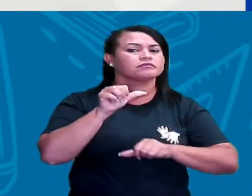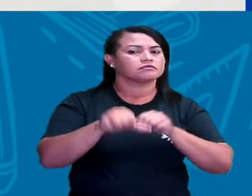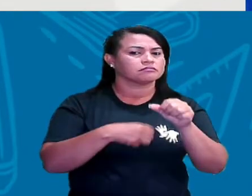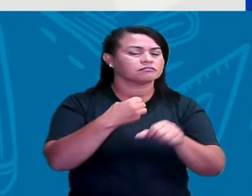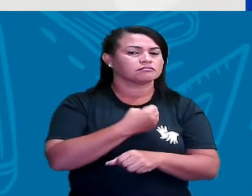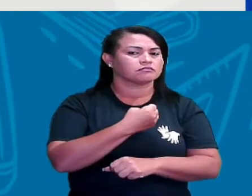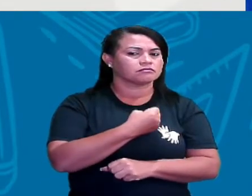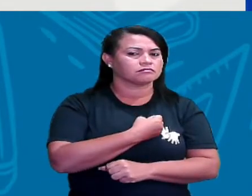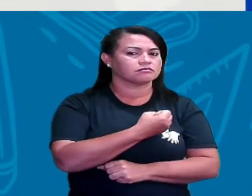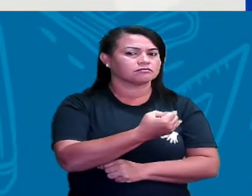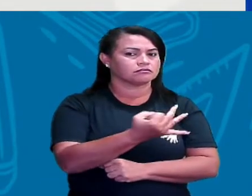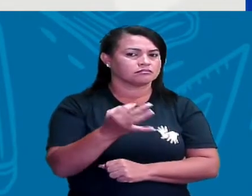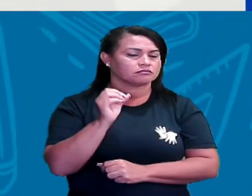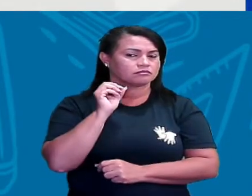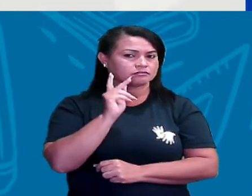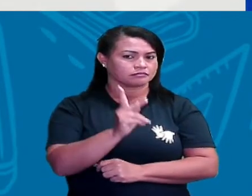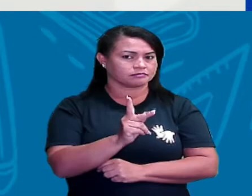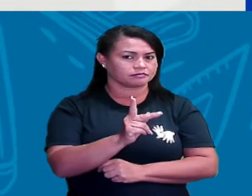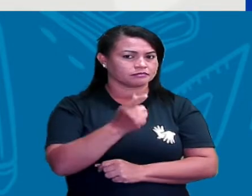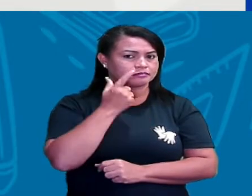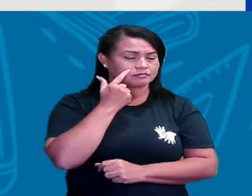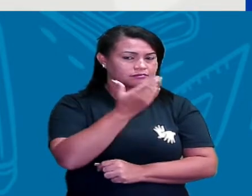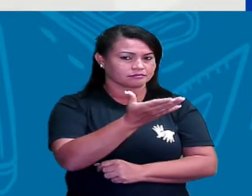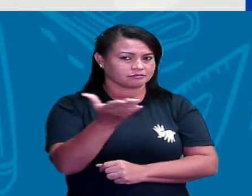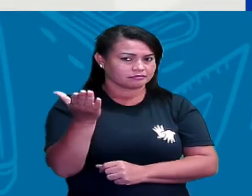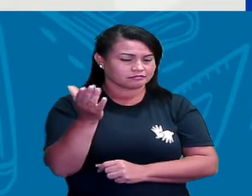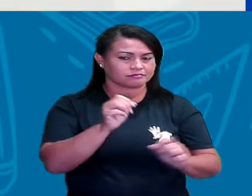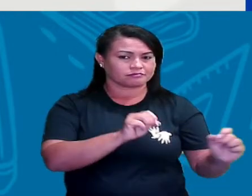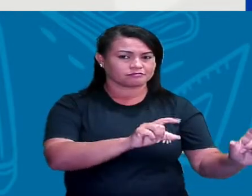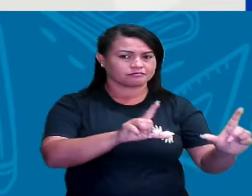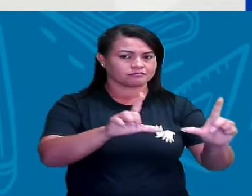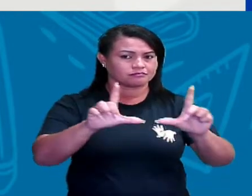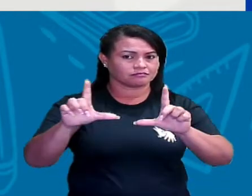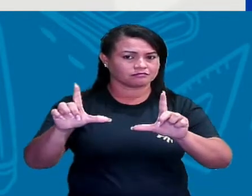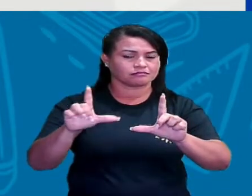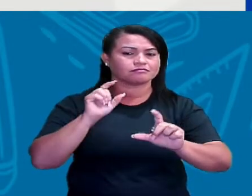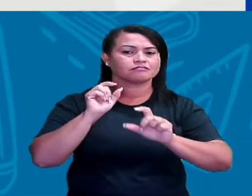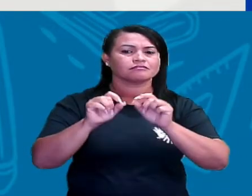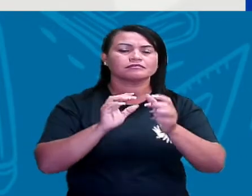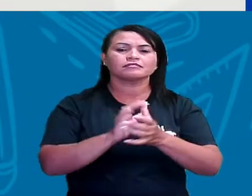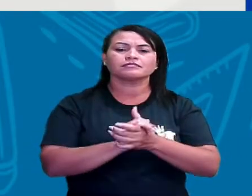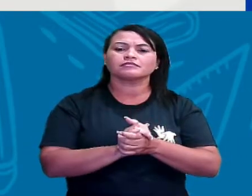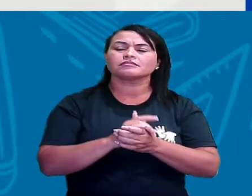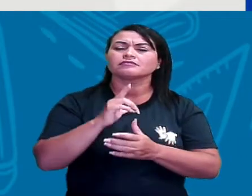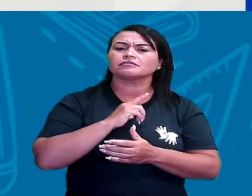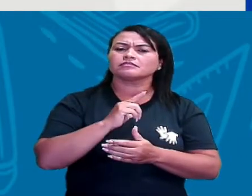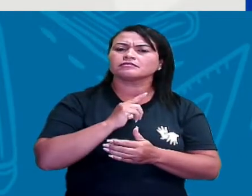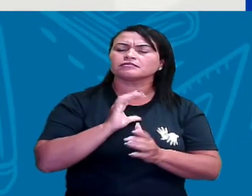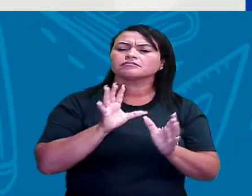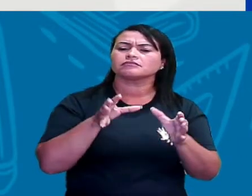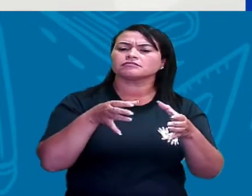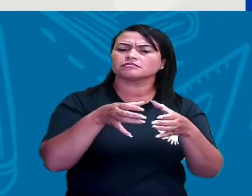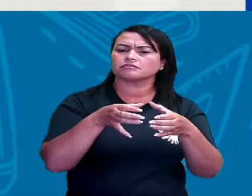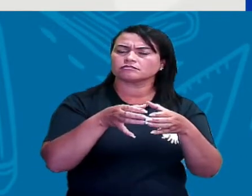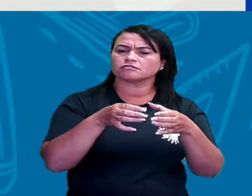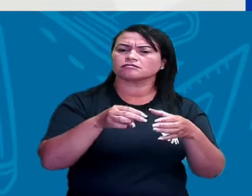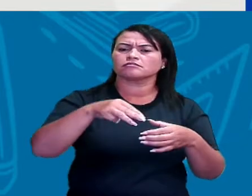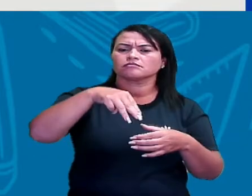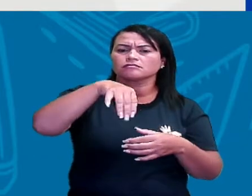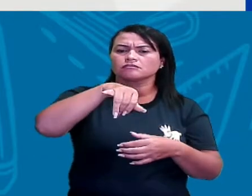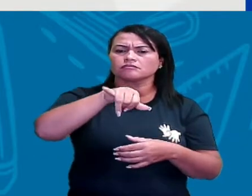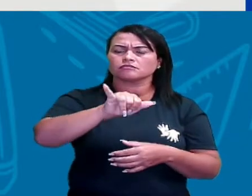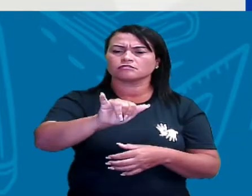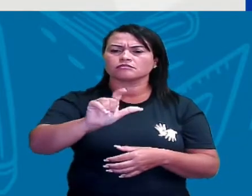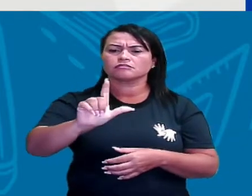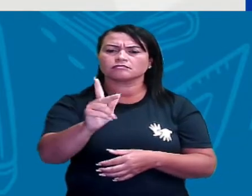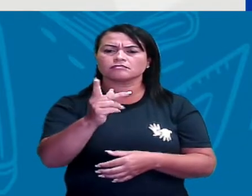números. Ok? Então, aqui, ó, trouxe mais um quadro aqui para vocês. Diz o seguinte, ó. Classe dos milhões, classe dos milhares e a